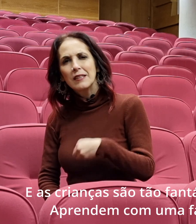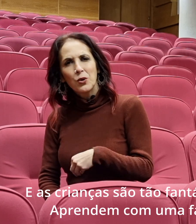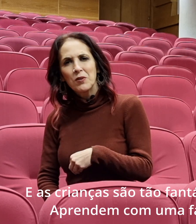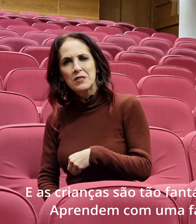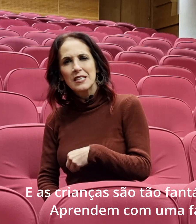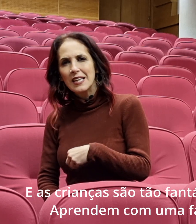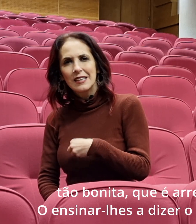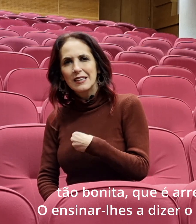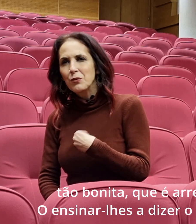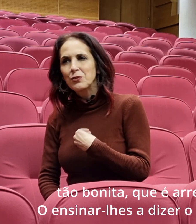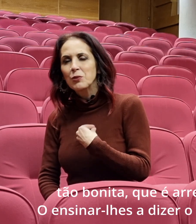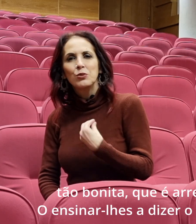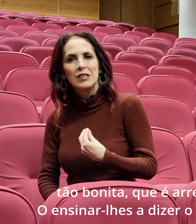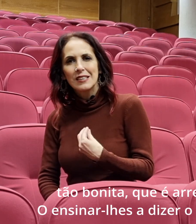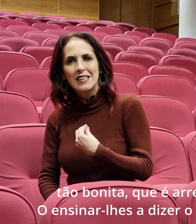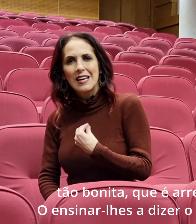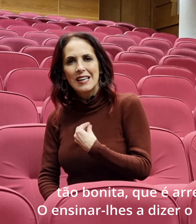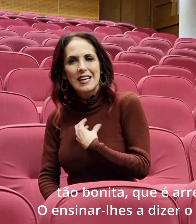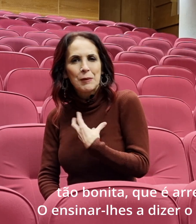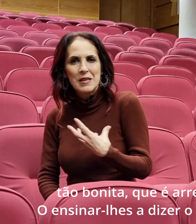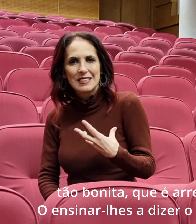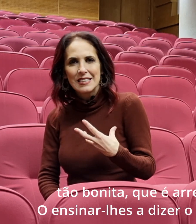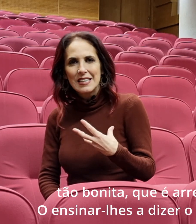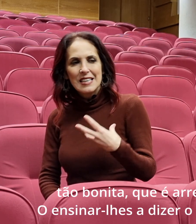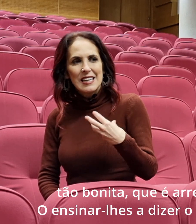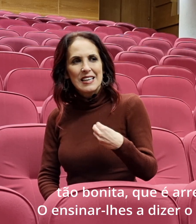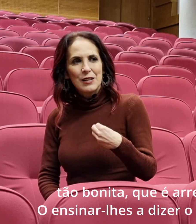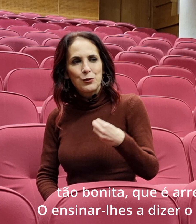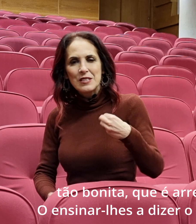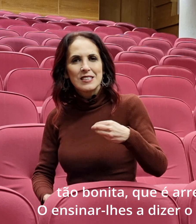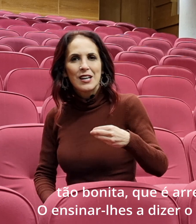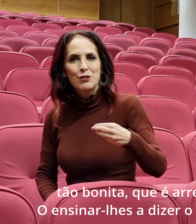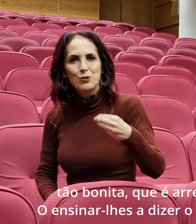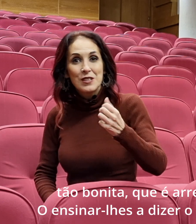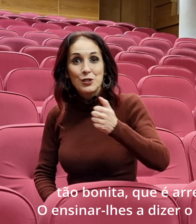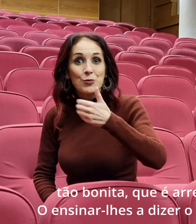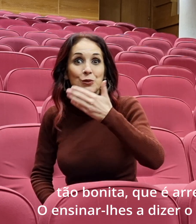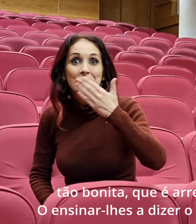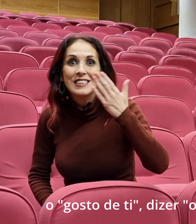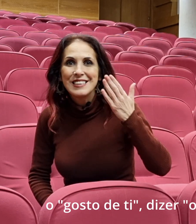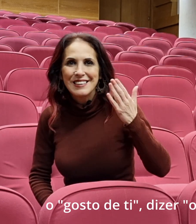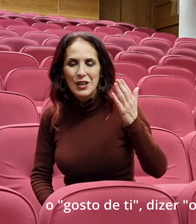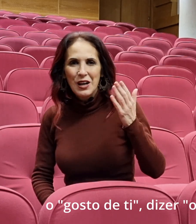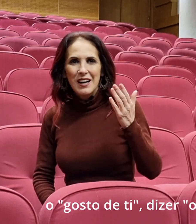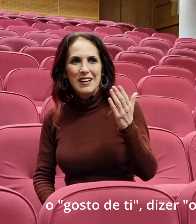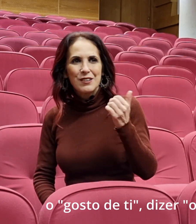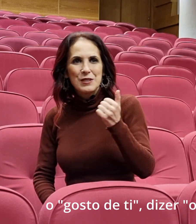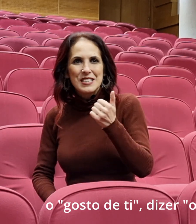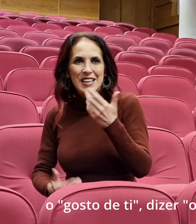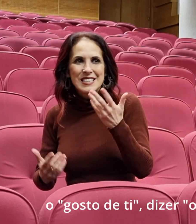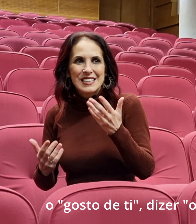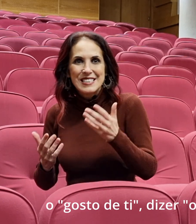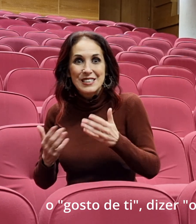nisto, aprendem com uma facilidade tão bonita que é arrepiante. O ensinar-lhes a dizer o bom dia,